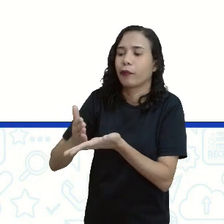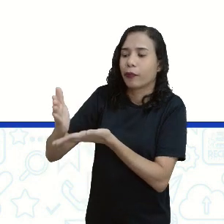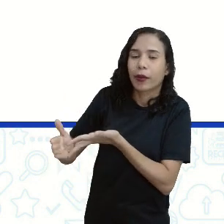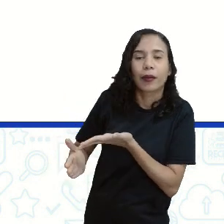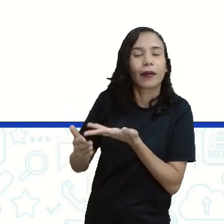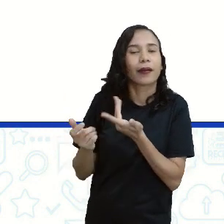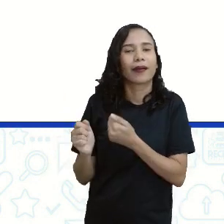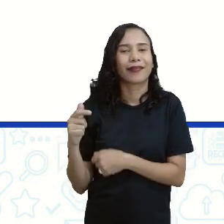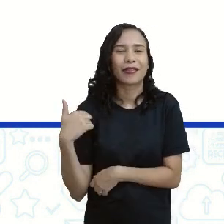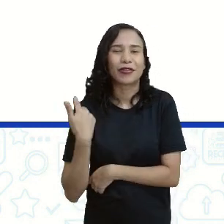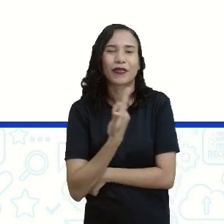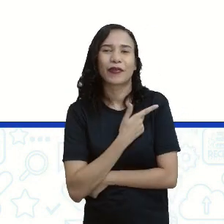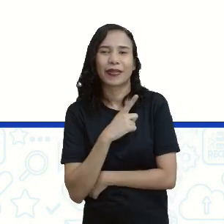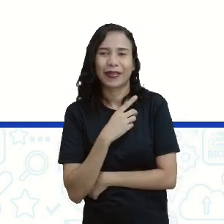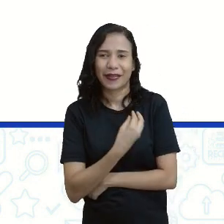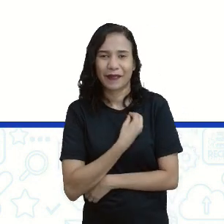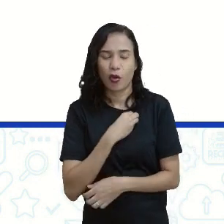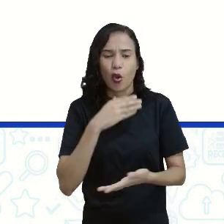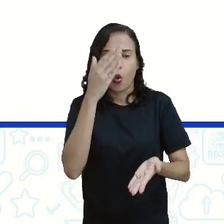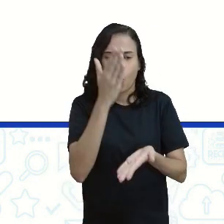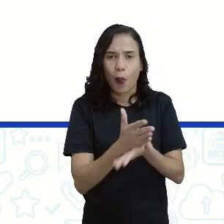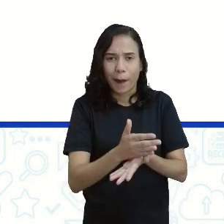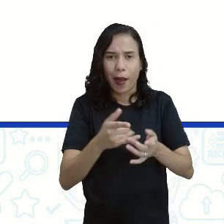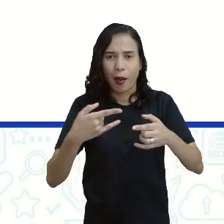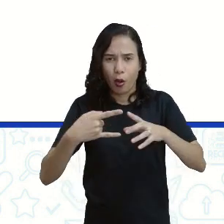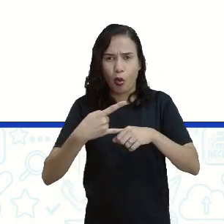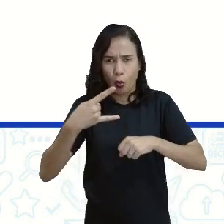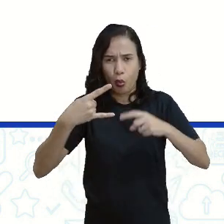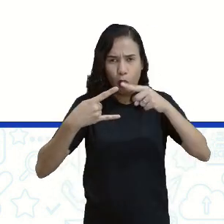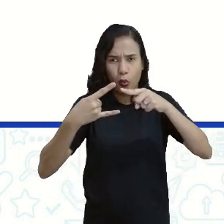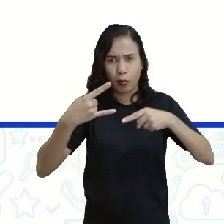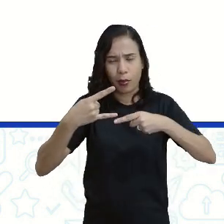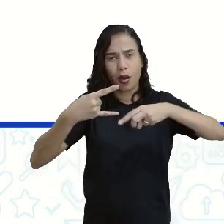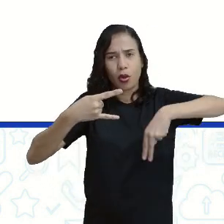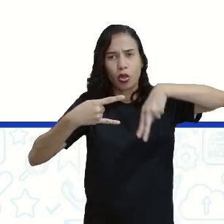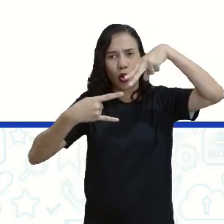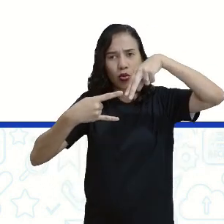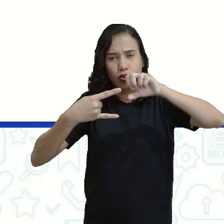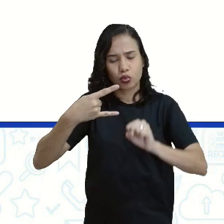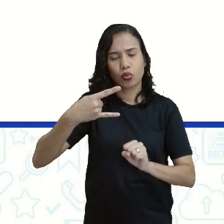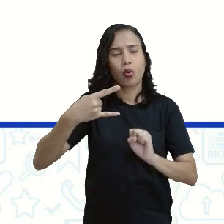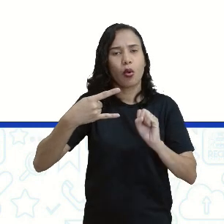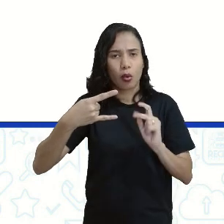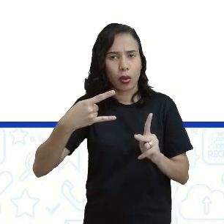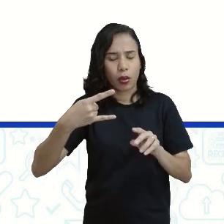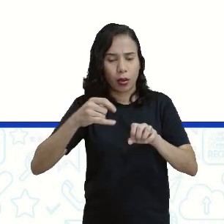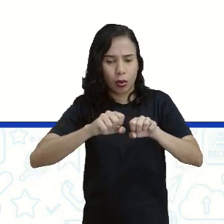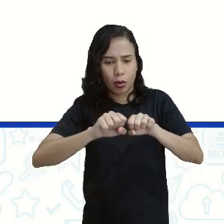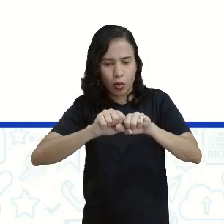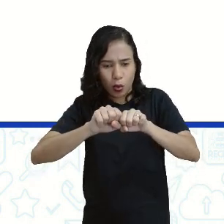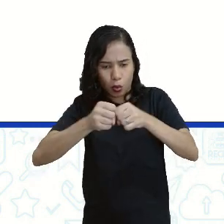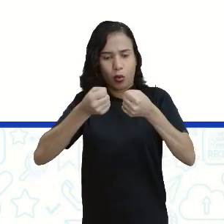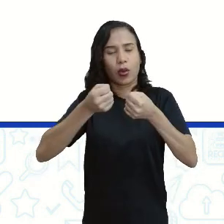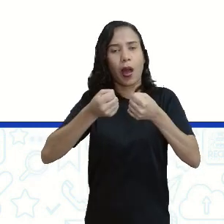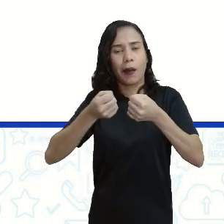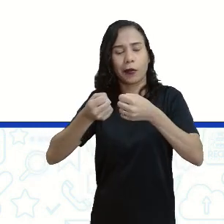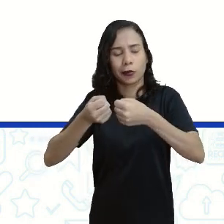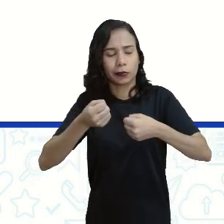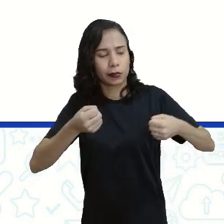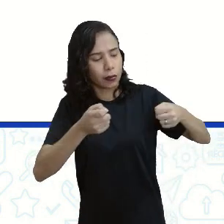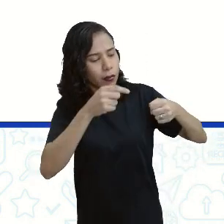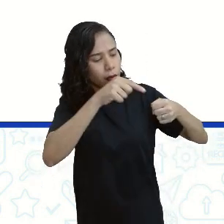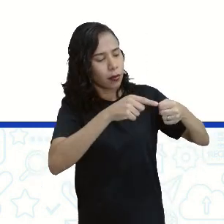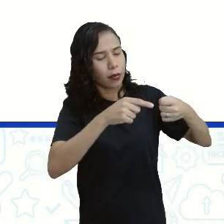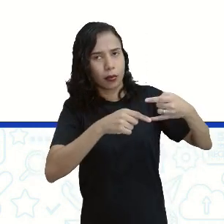Então, se a gente pegar, cortar esse ímã aí, ó, temos polo norte e polo sul já identificados. Cortamos bem no meio, pegamos o polo